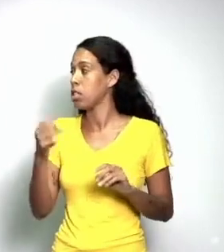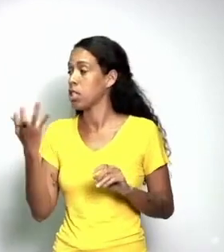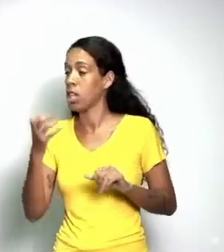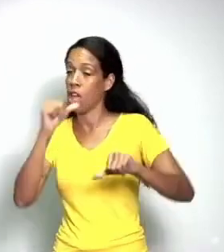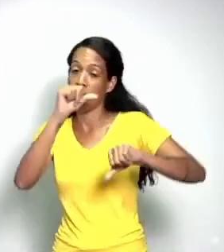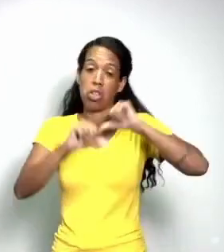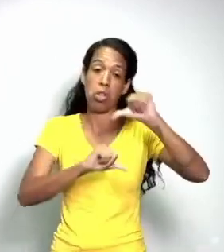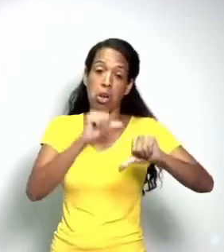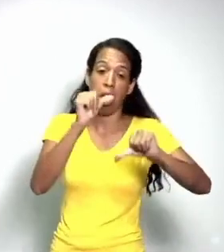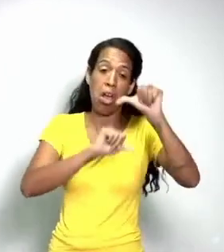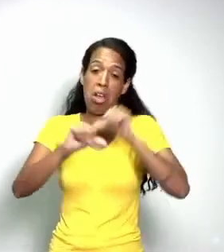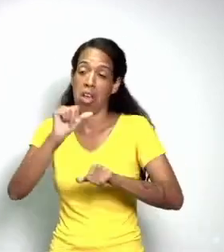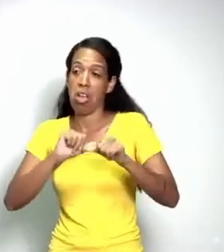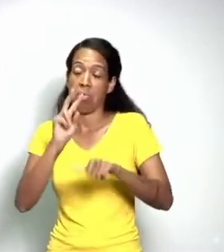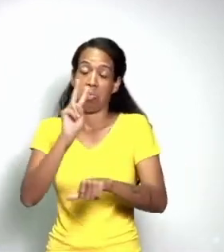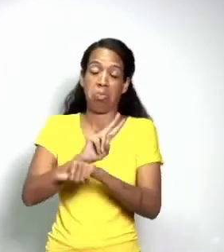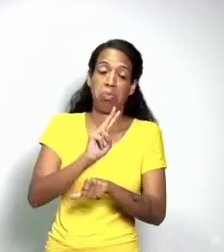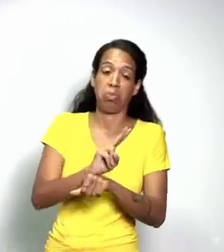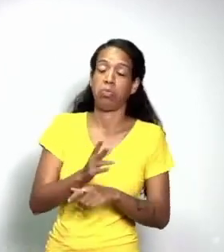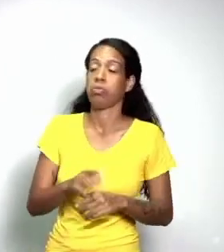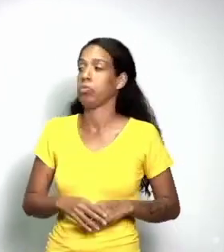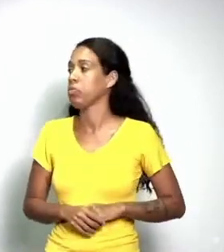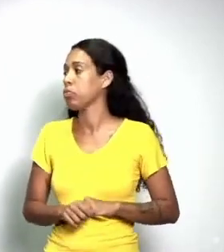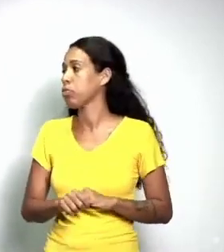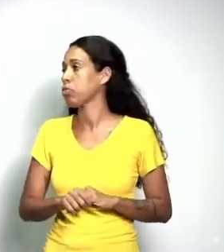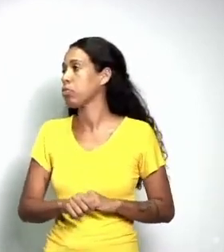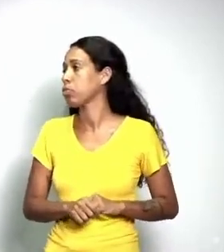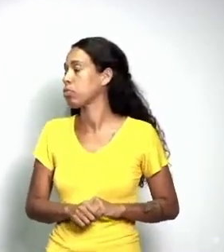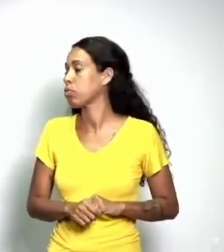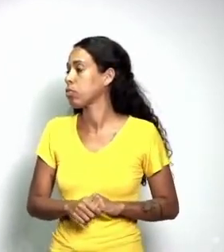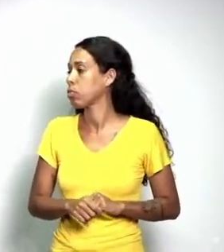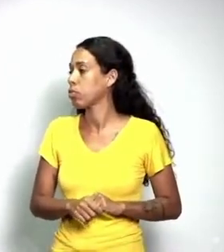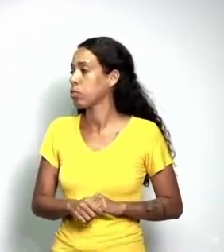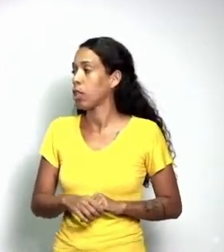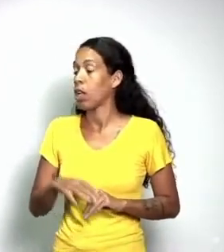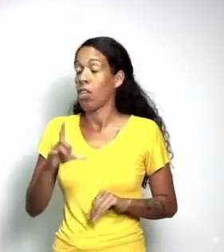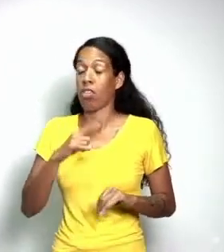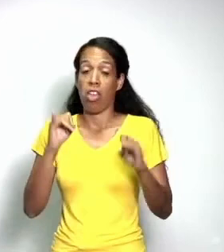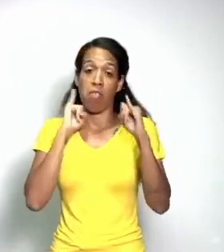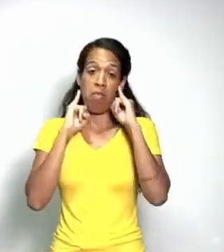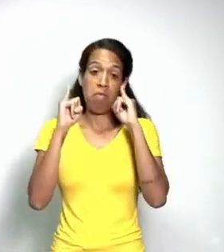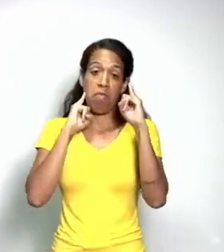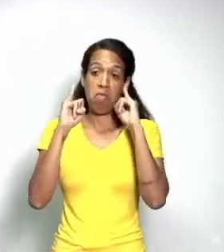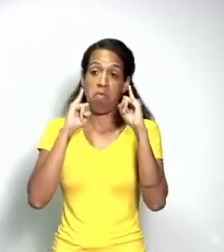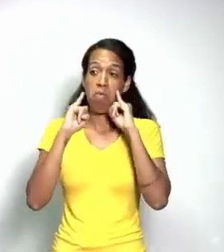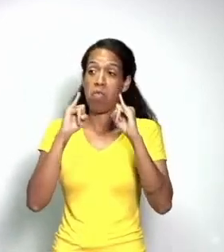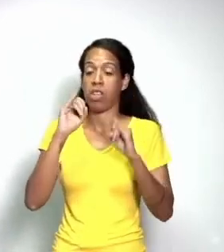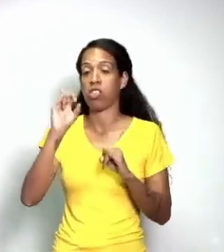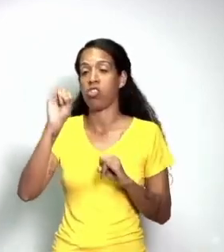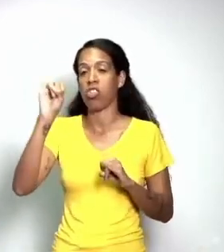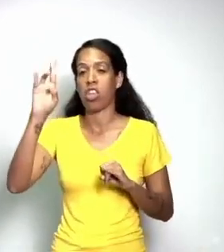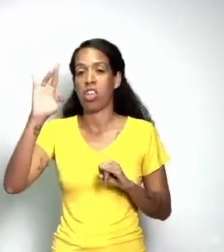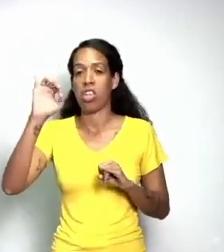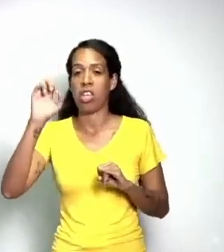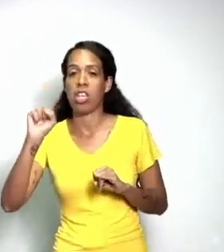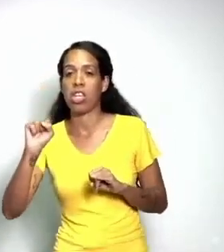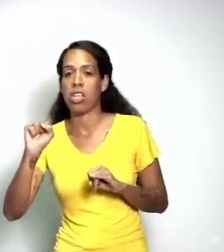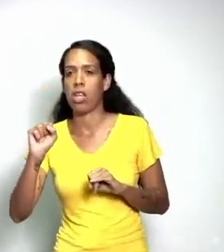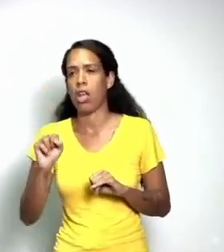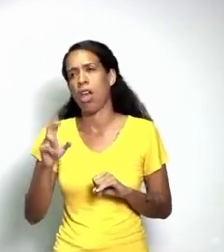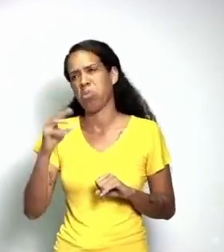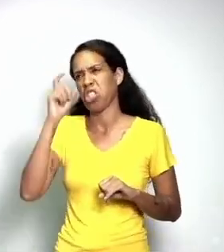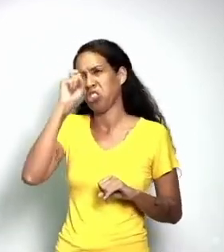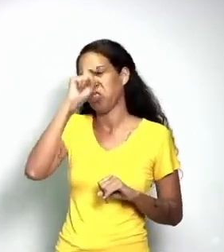alterar aquilo ou se quer manter. Às vezes, tem também informação de íris, mas é mais